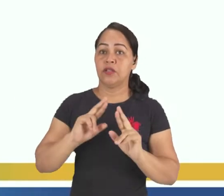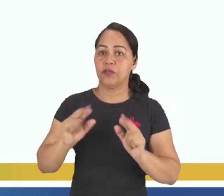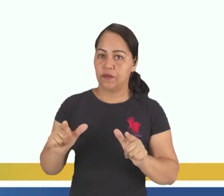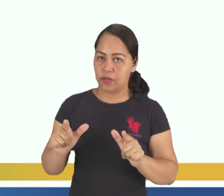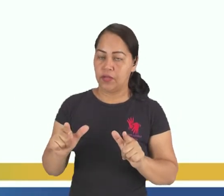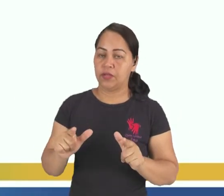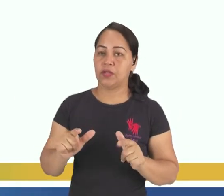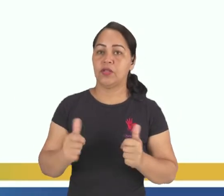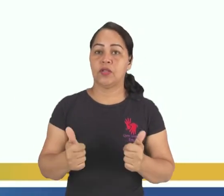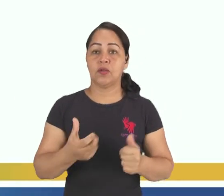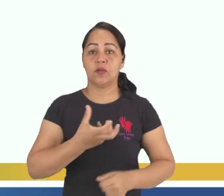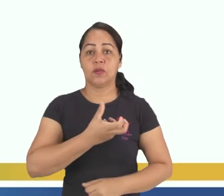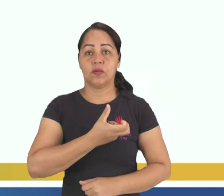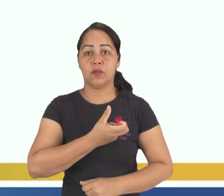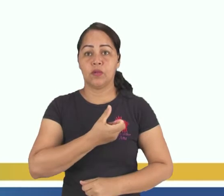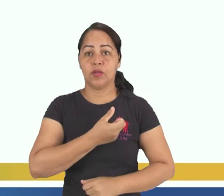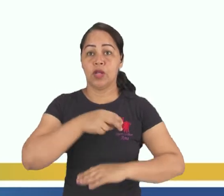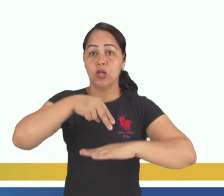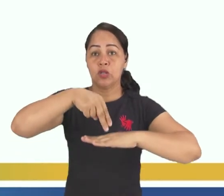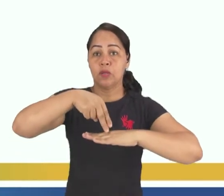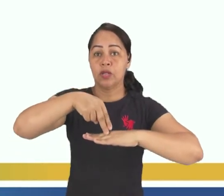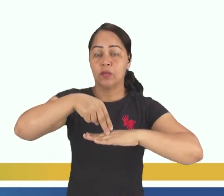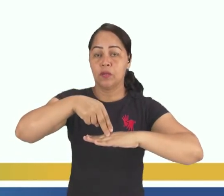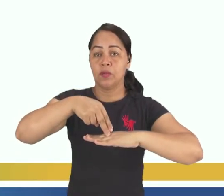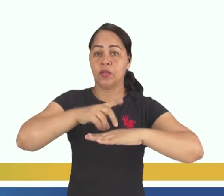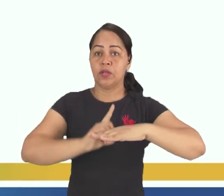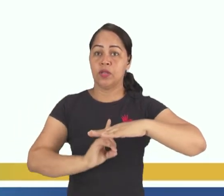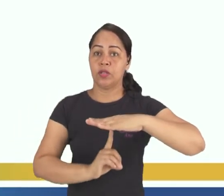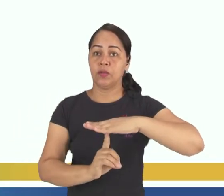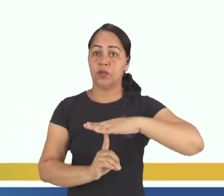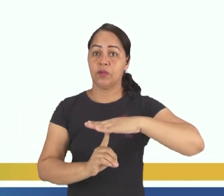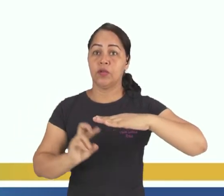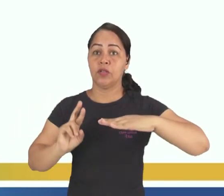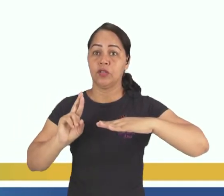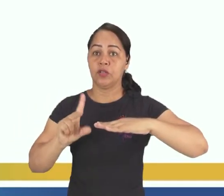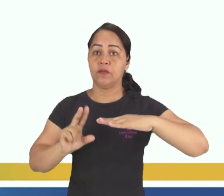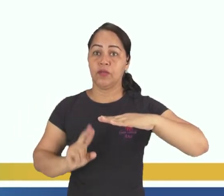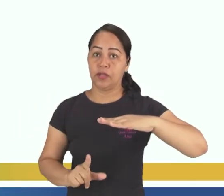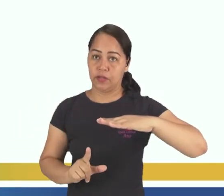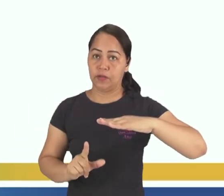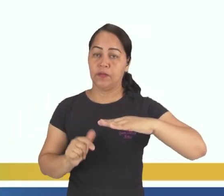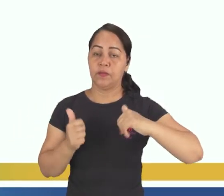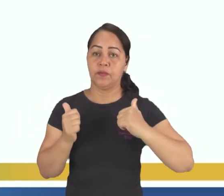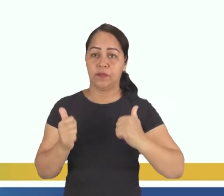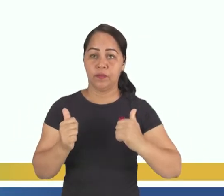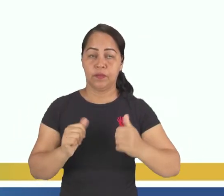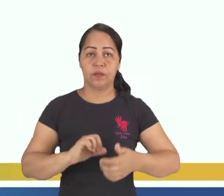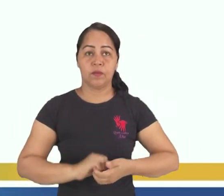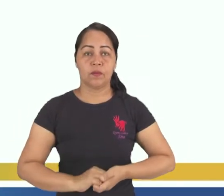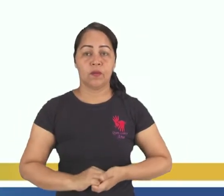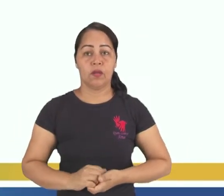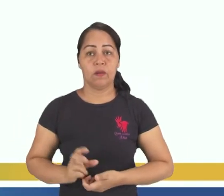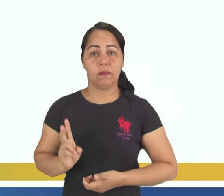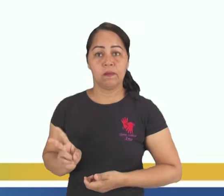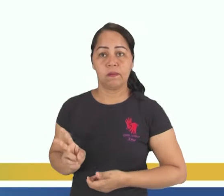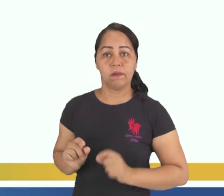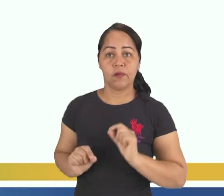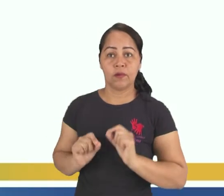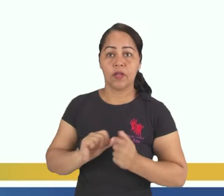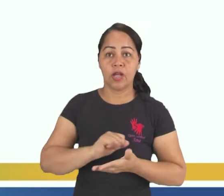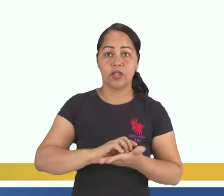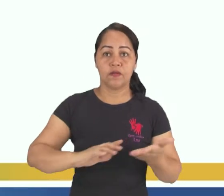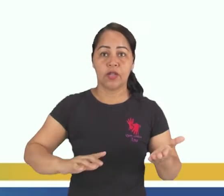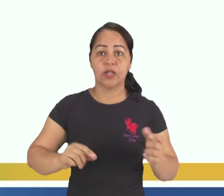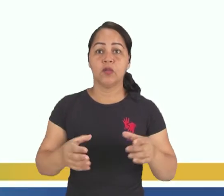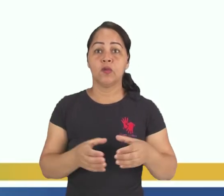diferente, com numerador e denominador diferente, mas ela possui o mesmo valor. A mesma coisa eu vou fazer com a fração da